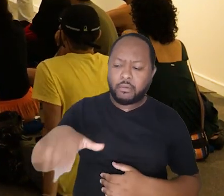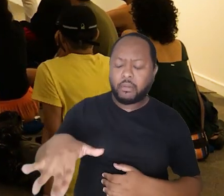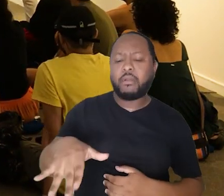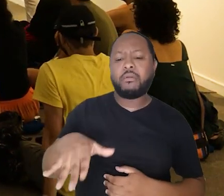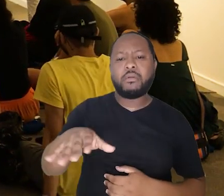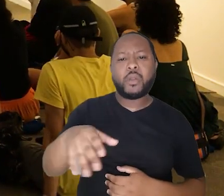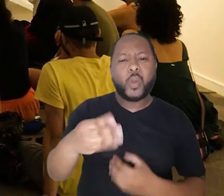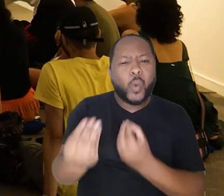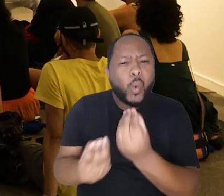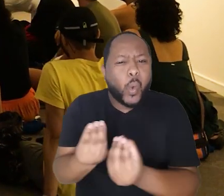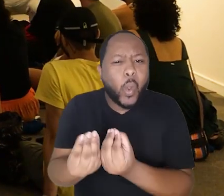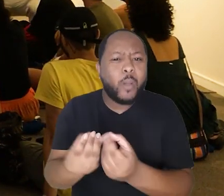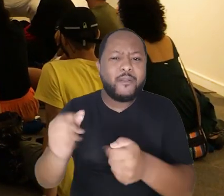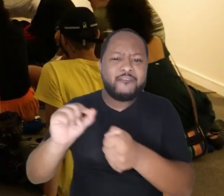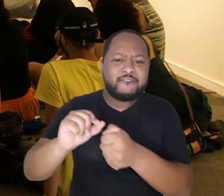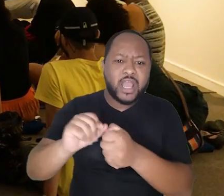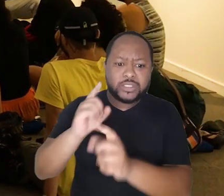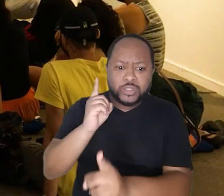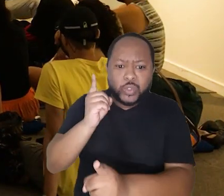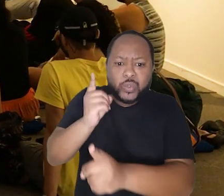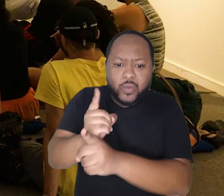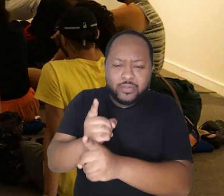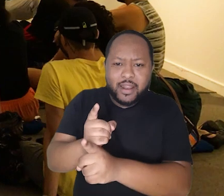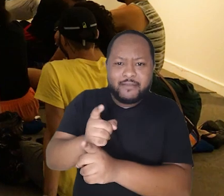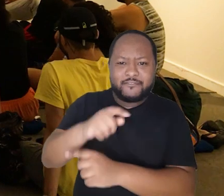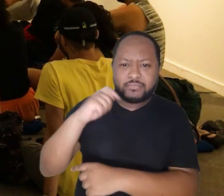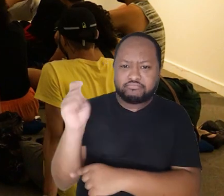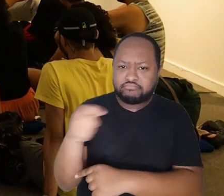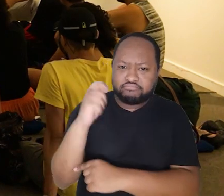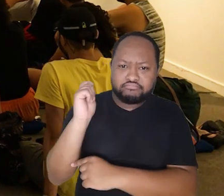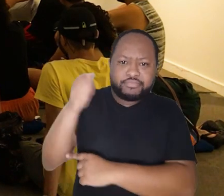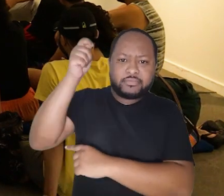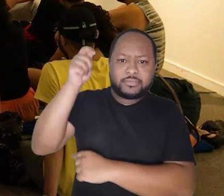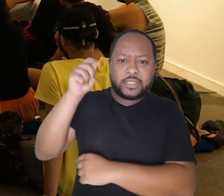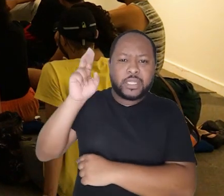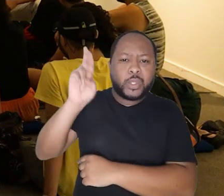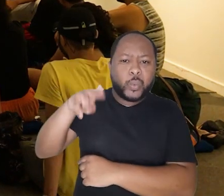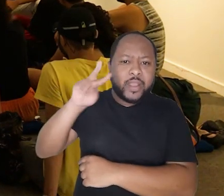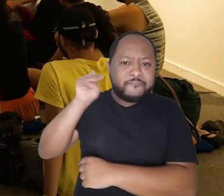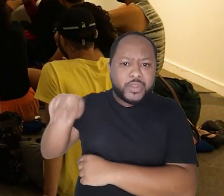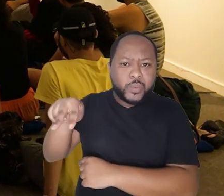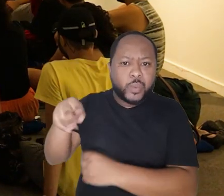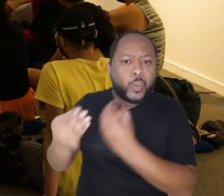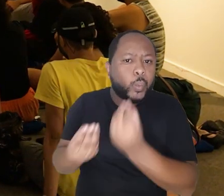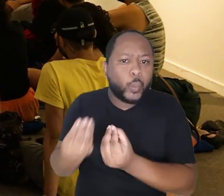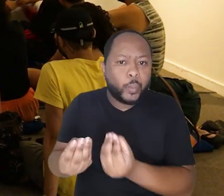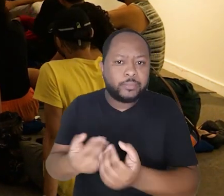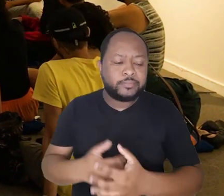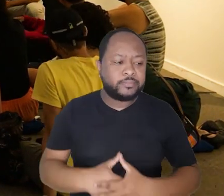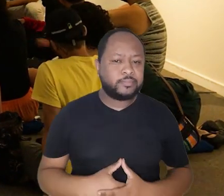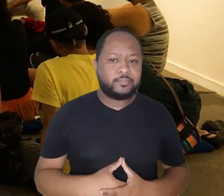perguntou, como eu faço para encontrar as fadas que ninguém nunca viu? Ninguém nunca viu.